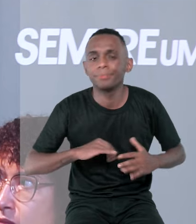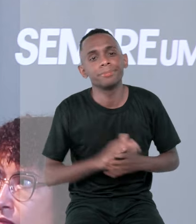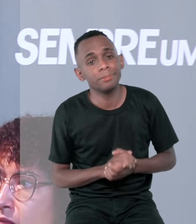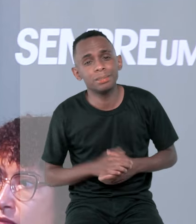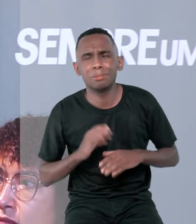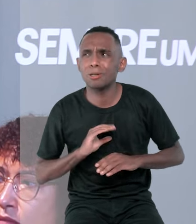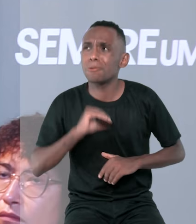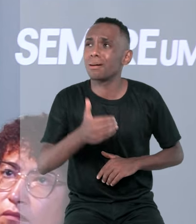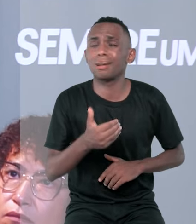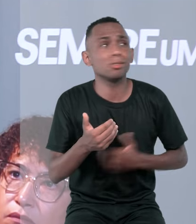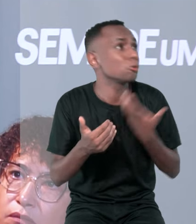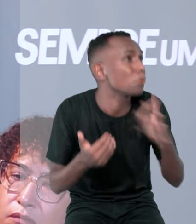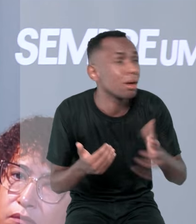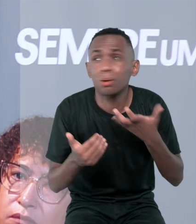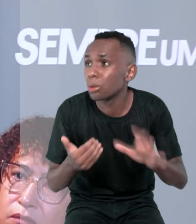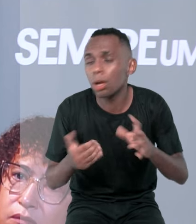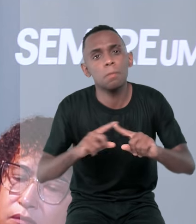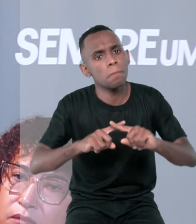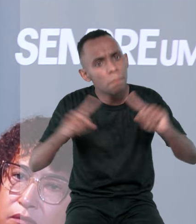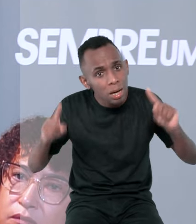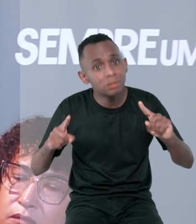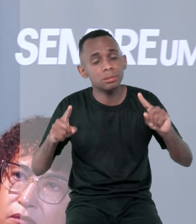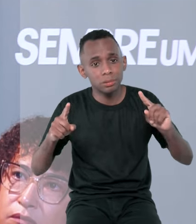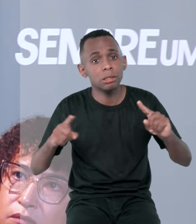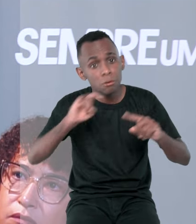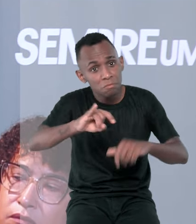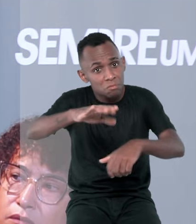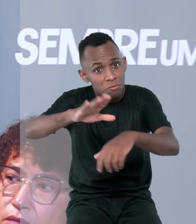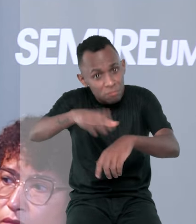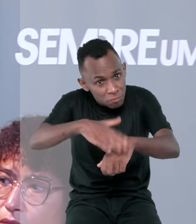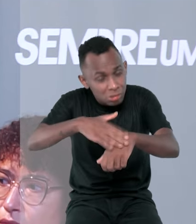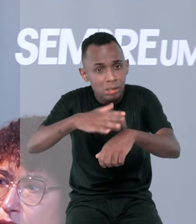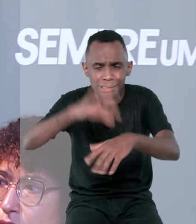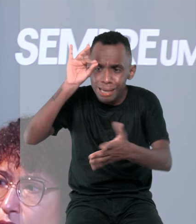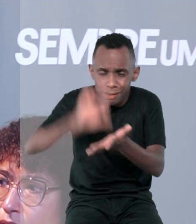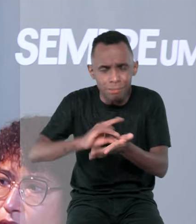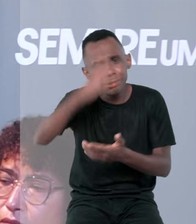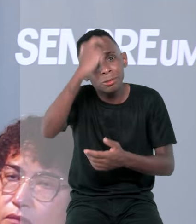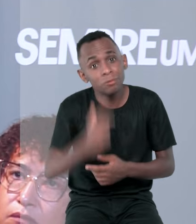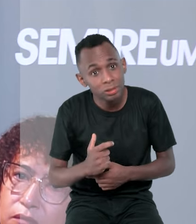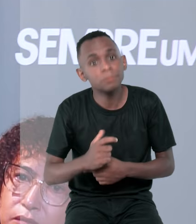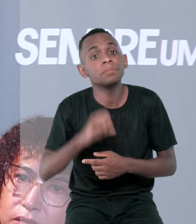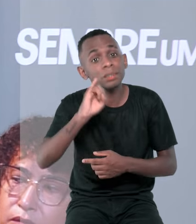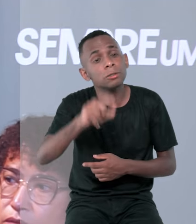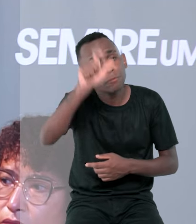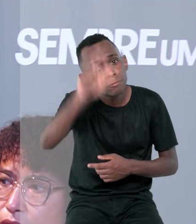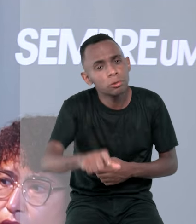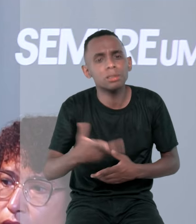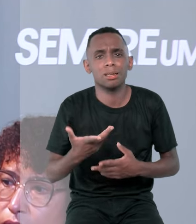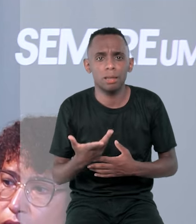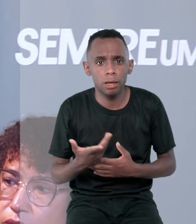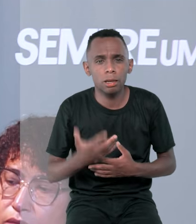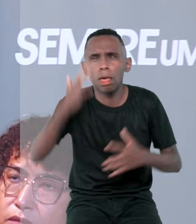essa coragem. E ainda assim, por mais que você seja sincero consigo, por mais que você derrube